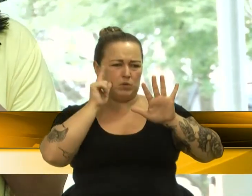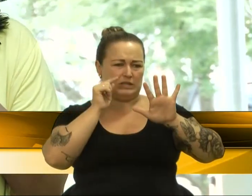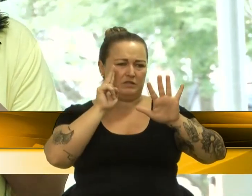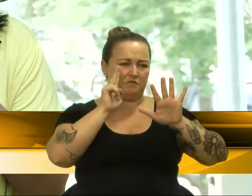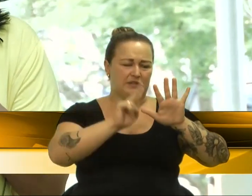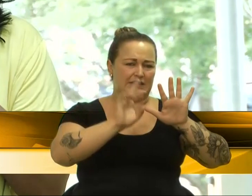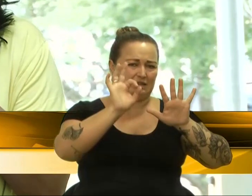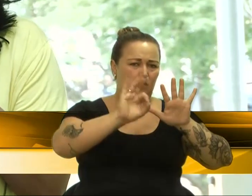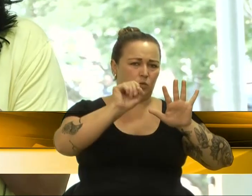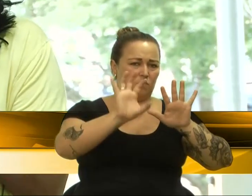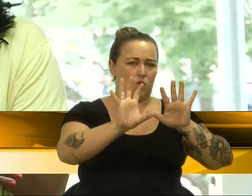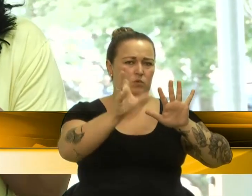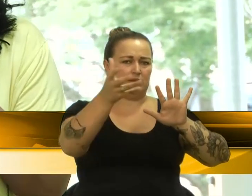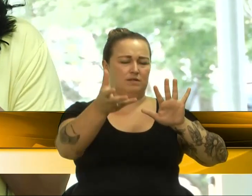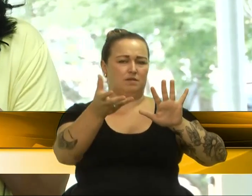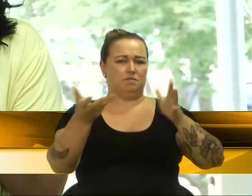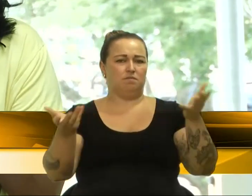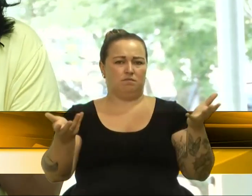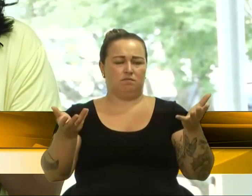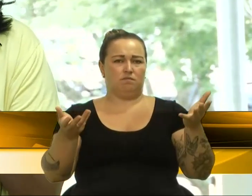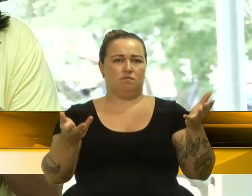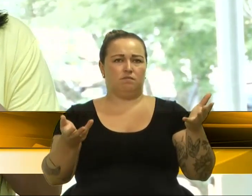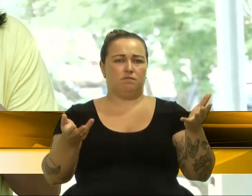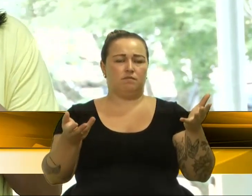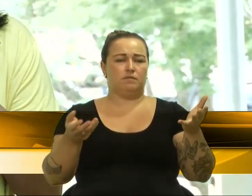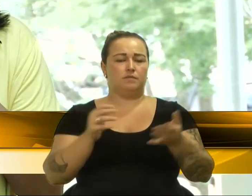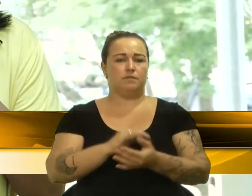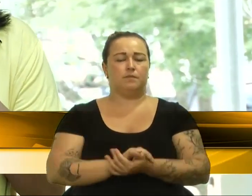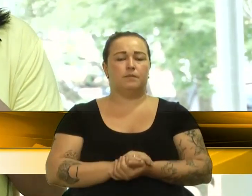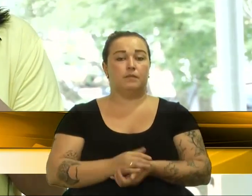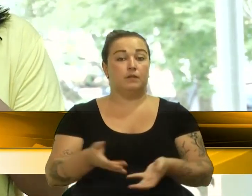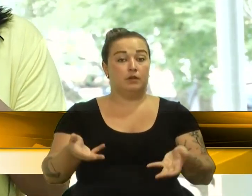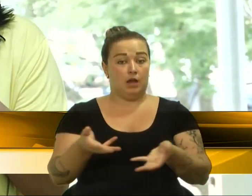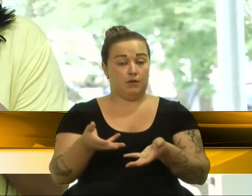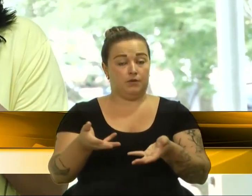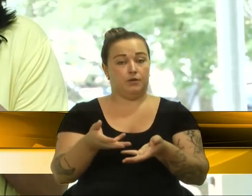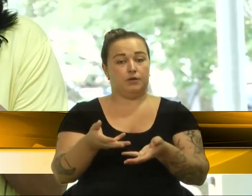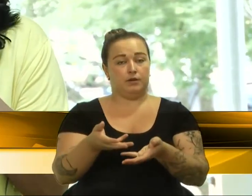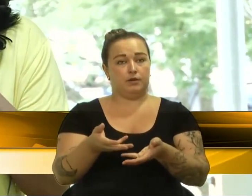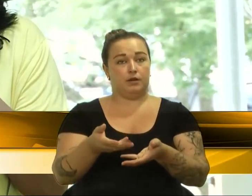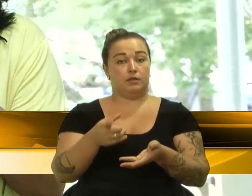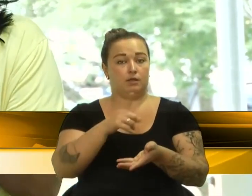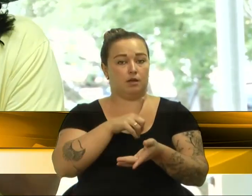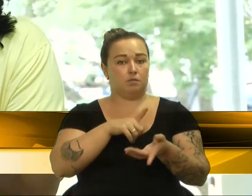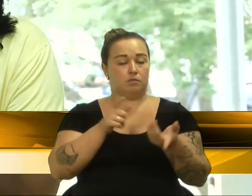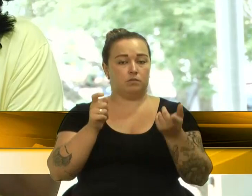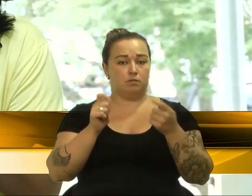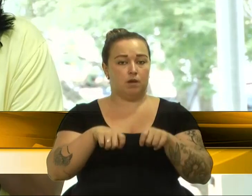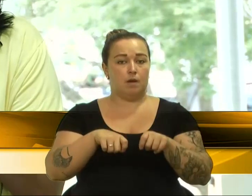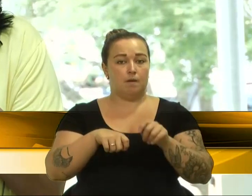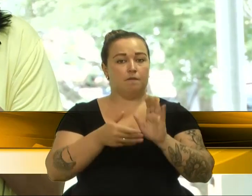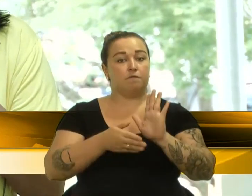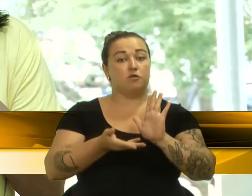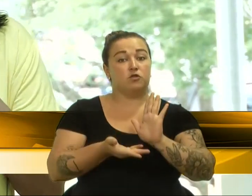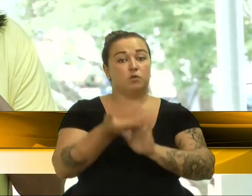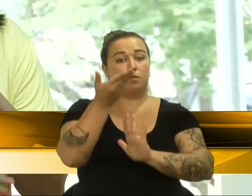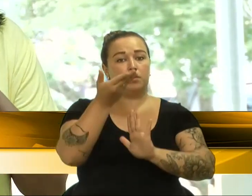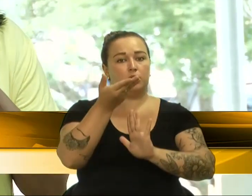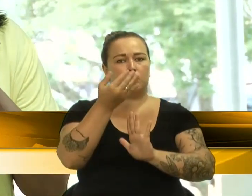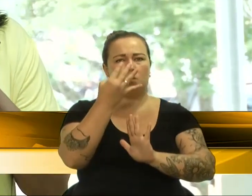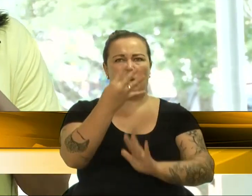muito enérgico, essas decisões que foram ocorridas. E agora a gente tem uma possibilidade de um aumento de tarifa, para